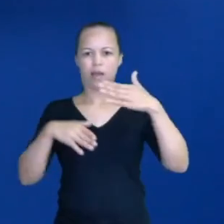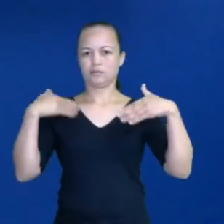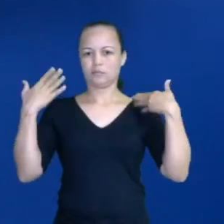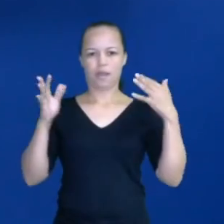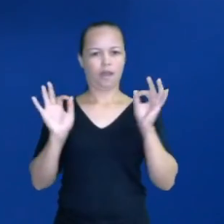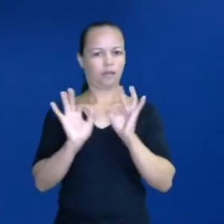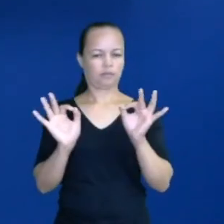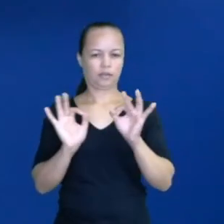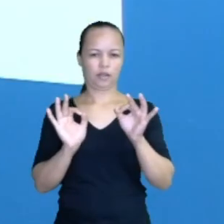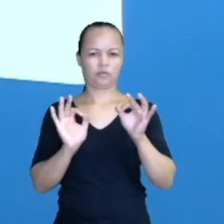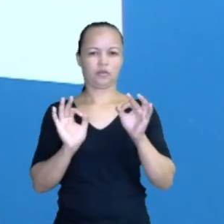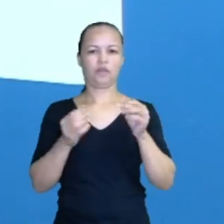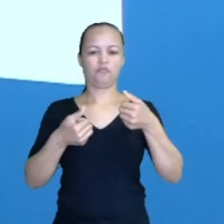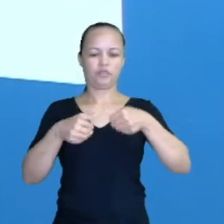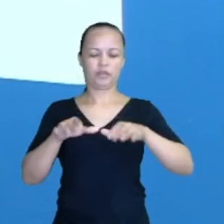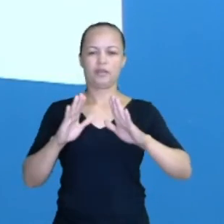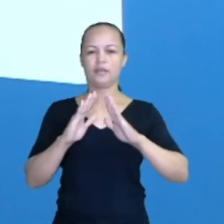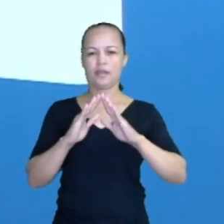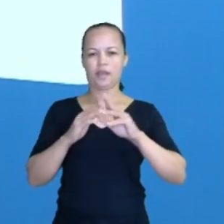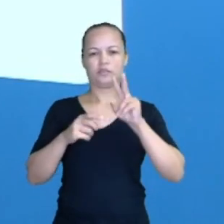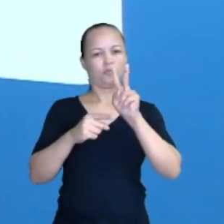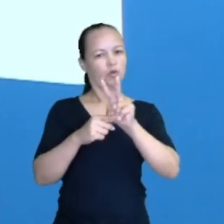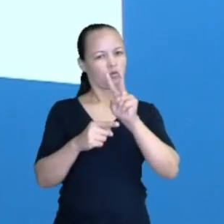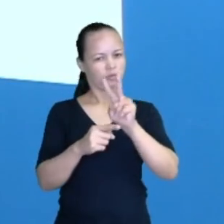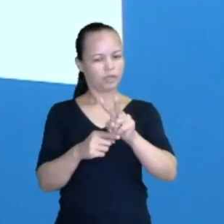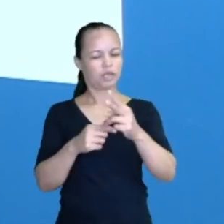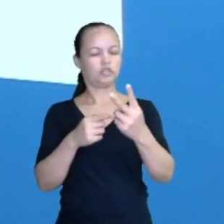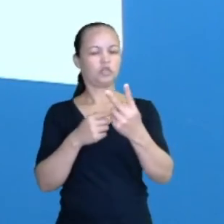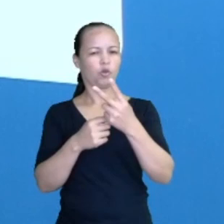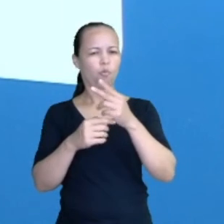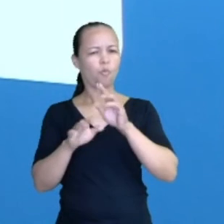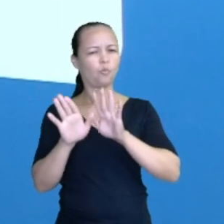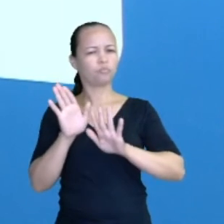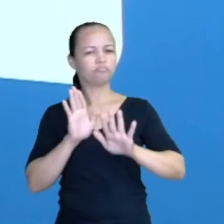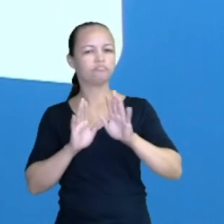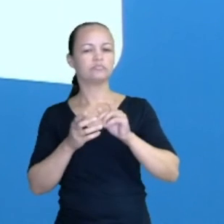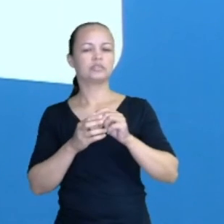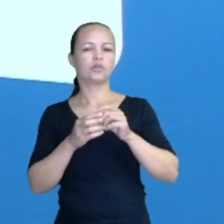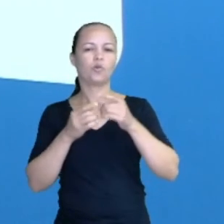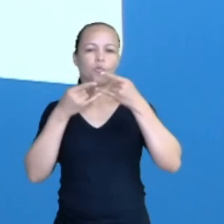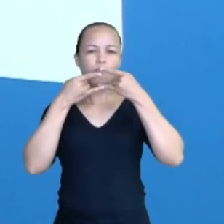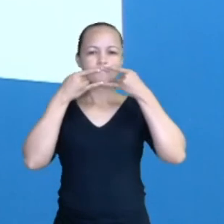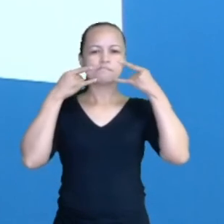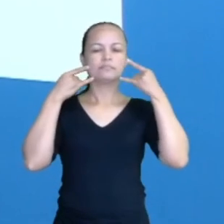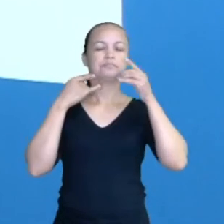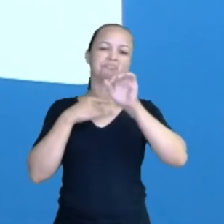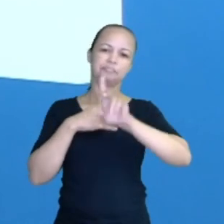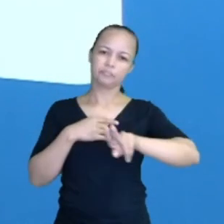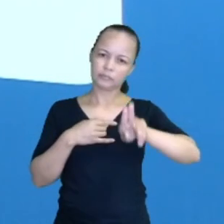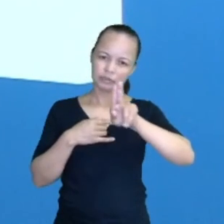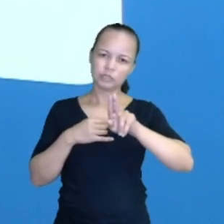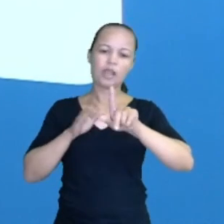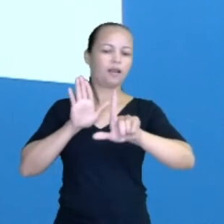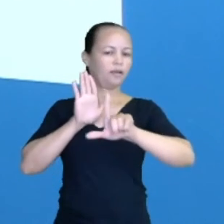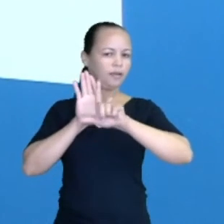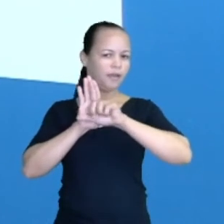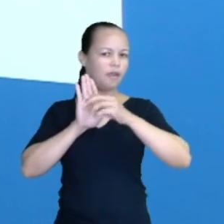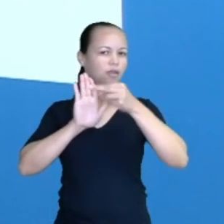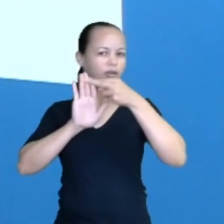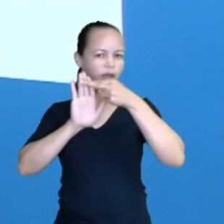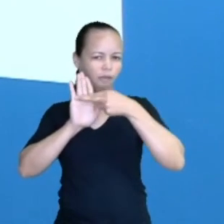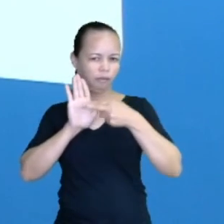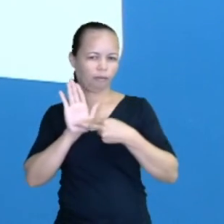Se proteja. Proteja você, cuide-se, use máscara, é regra. Tem que